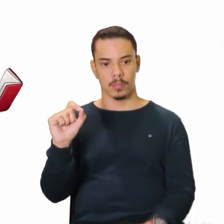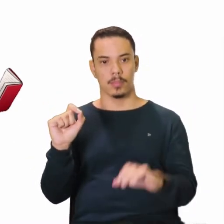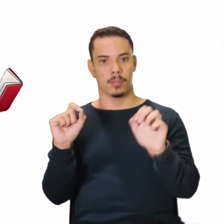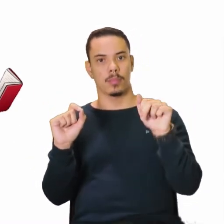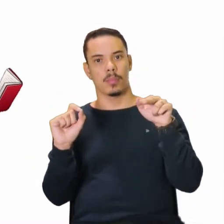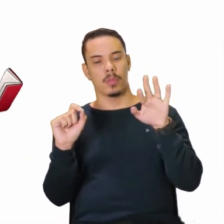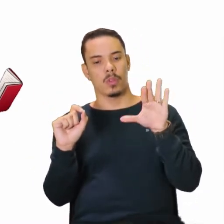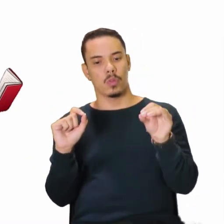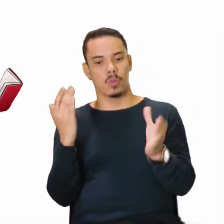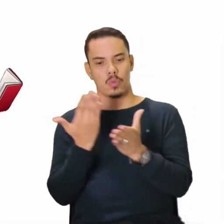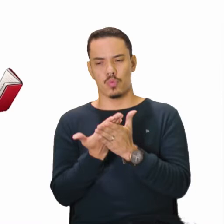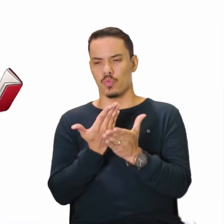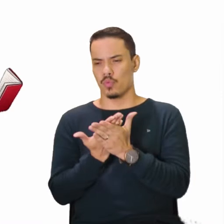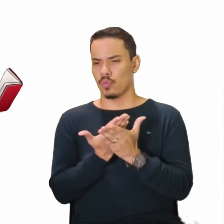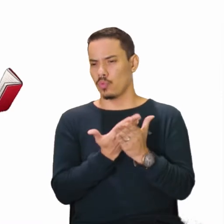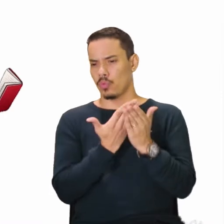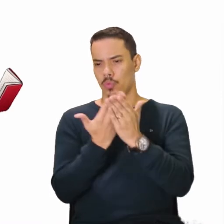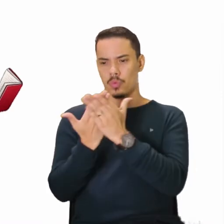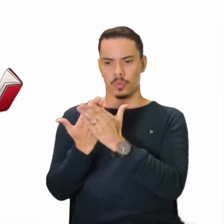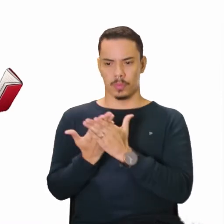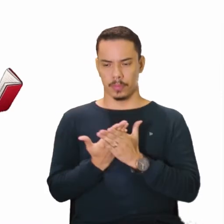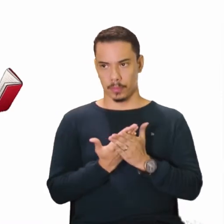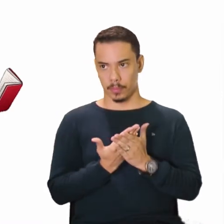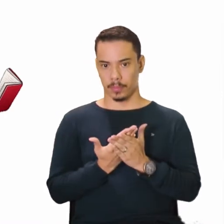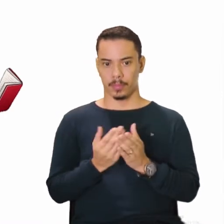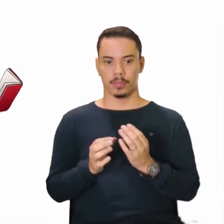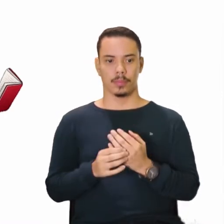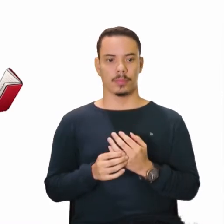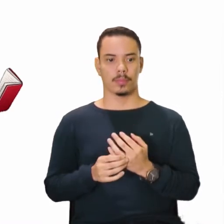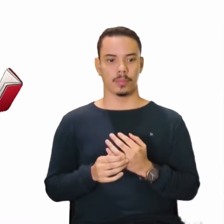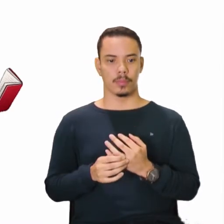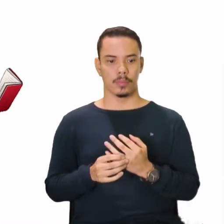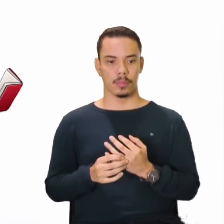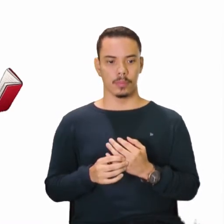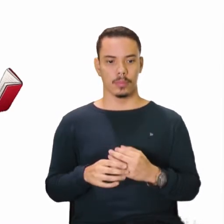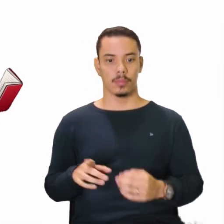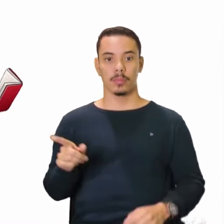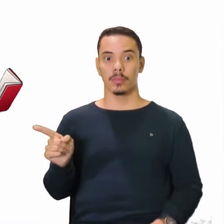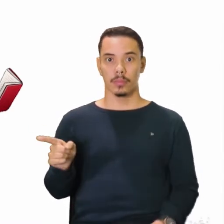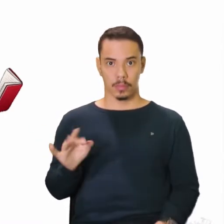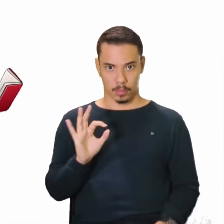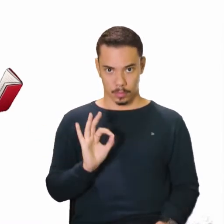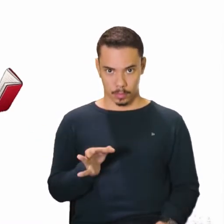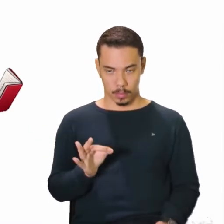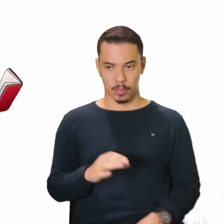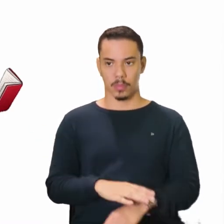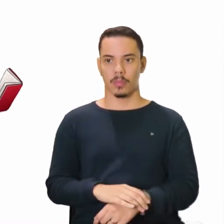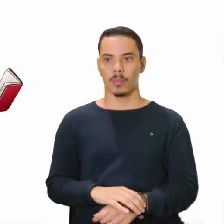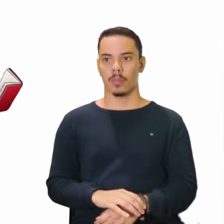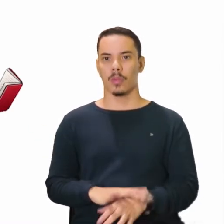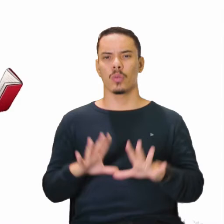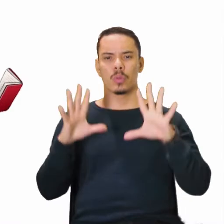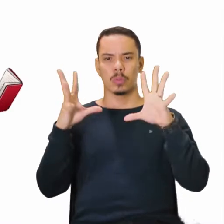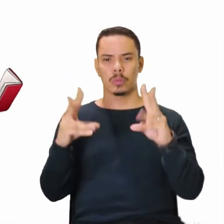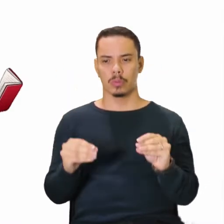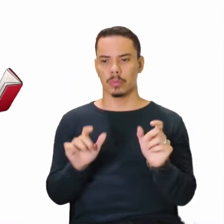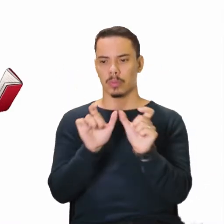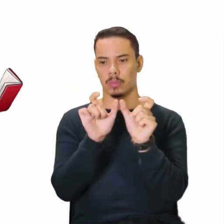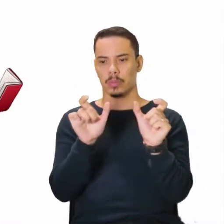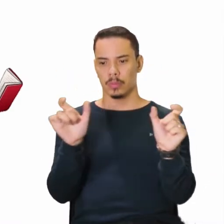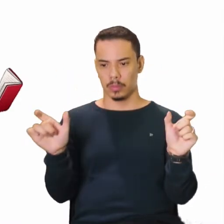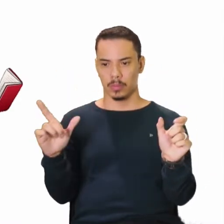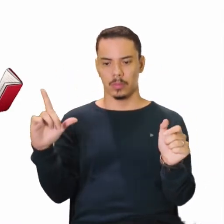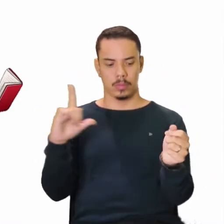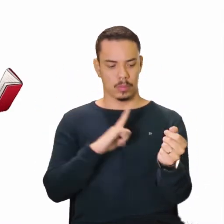Antônio estudam muito. Muito bem, aqui está ela, né? Vamos lá. Exatamente. Essas palavras, né, que vai